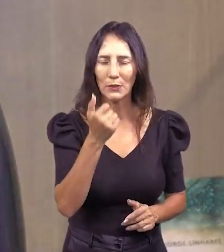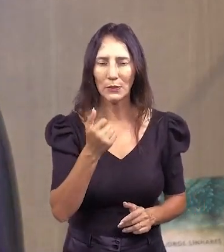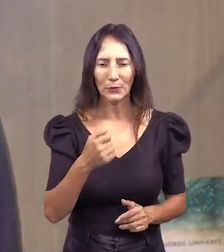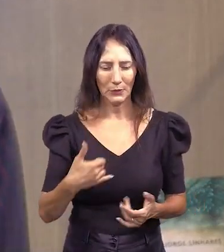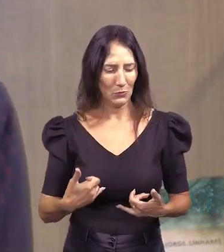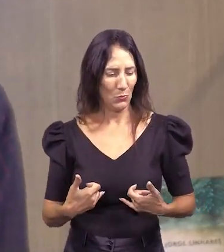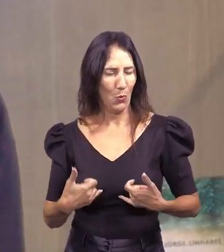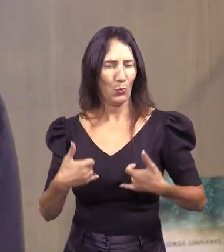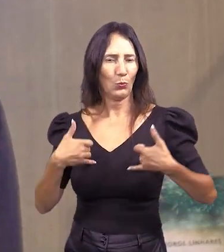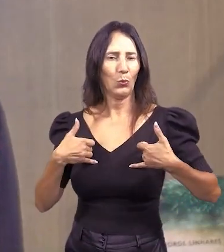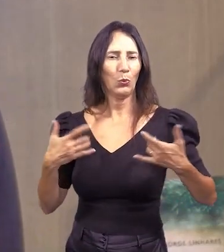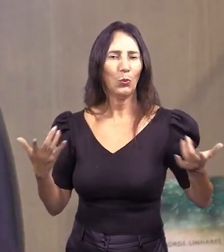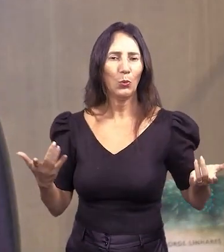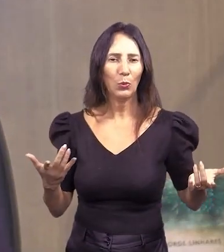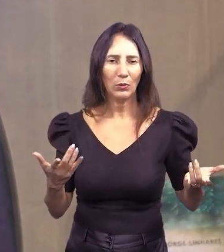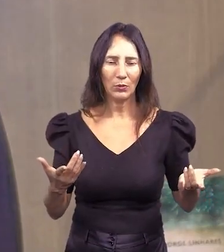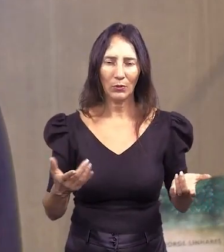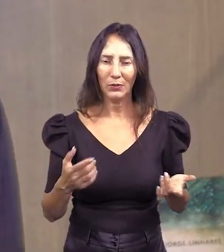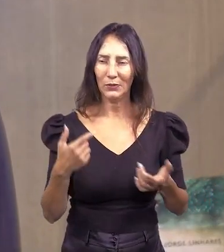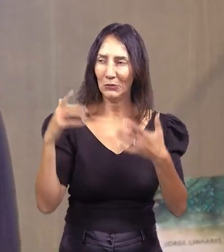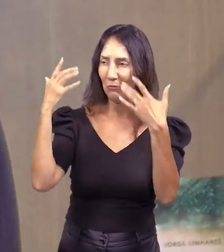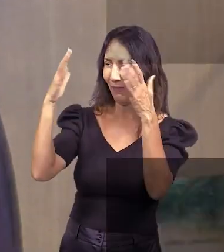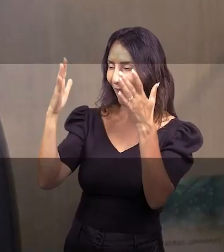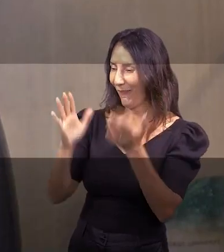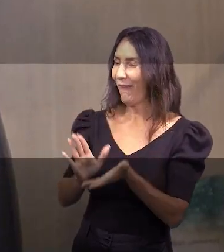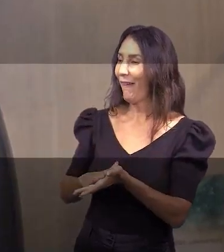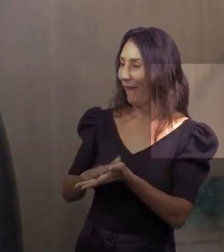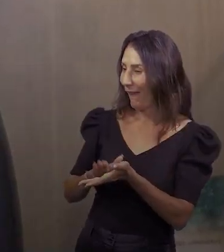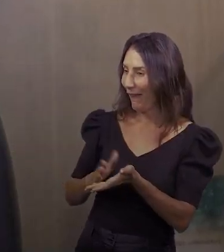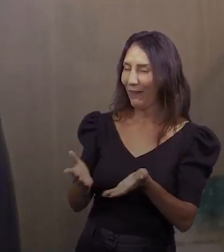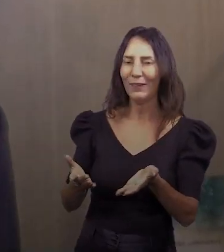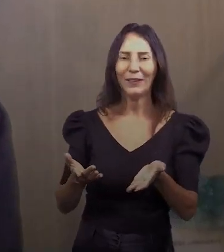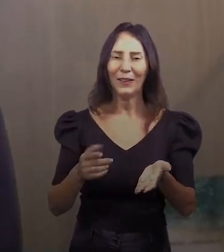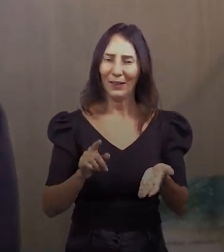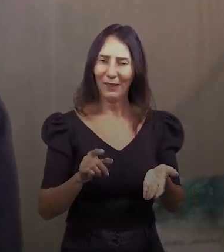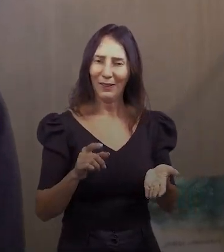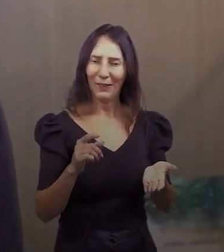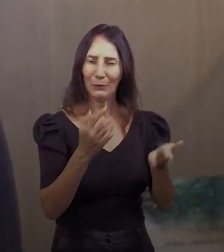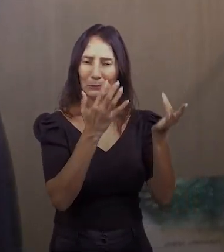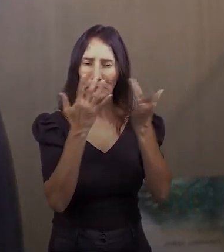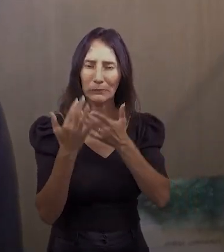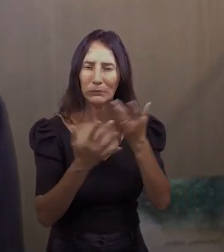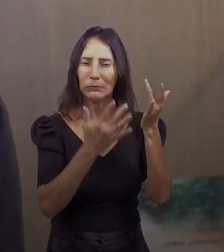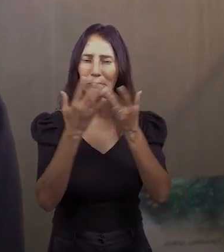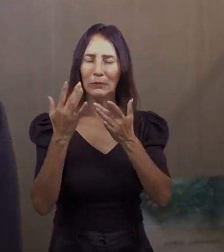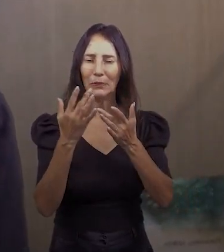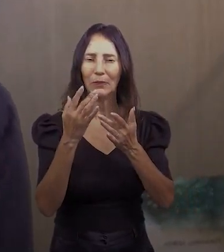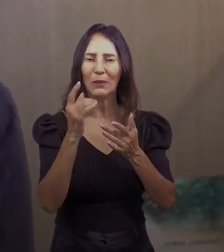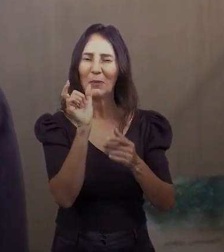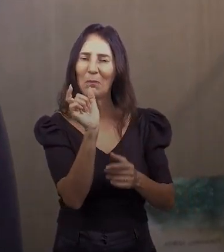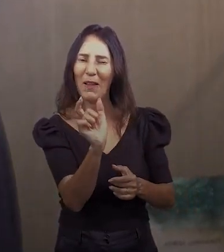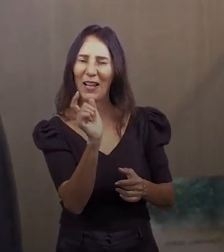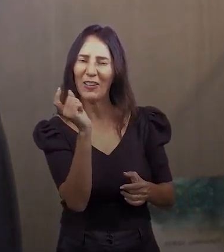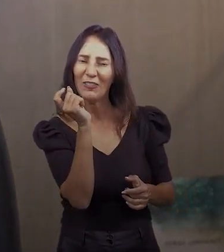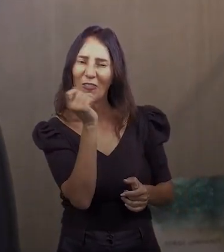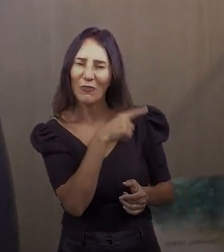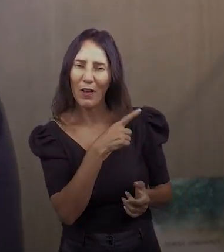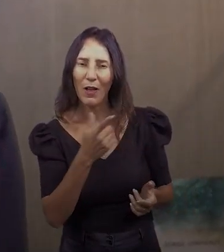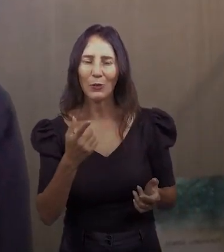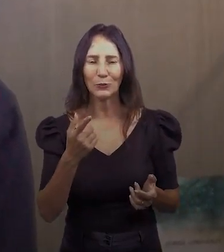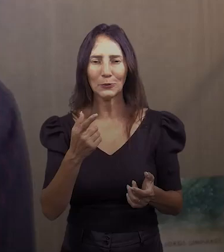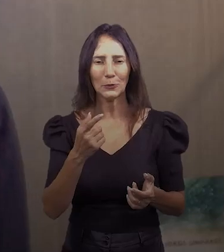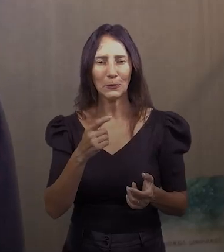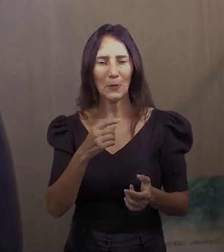por um triz do orgulho, da autoexaltação, da blasfêmia, do pecado sexual,